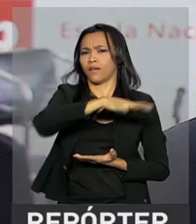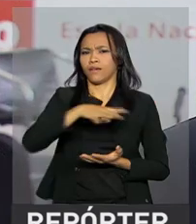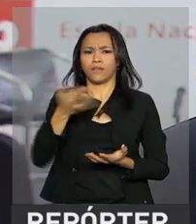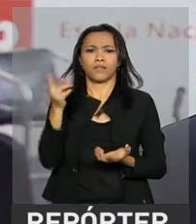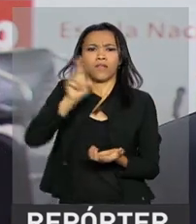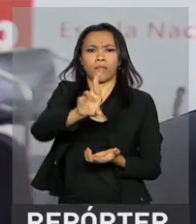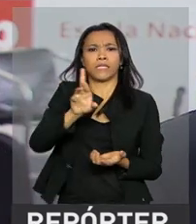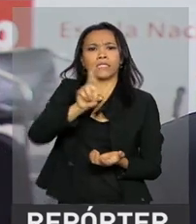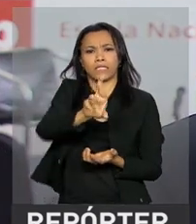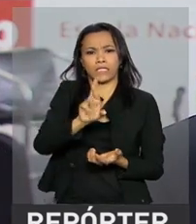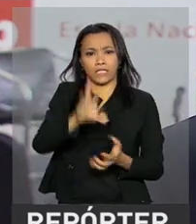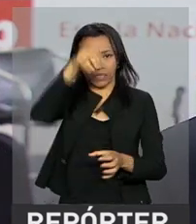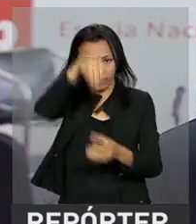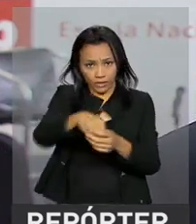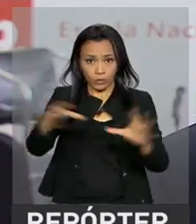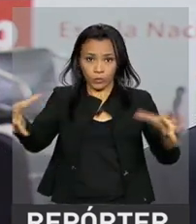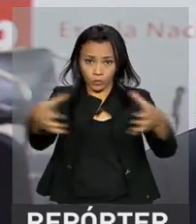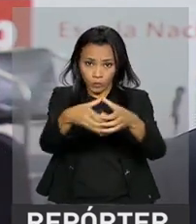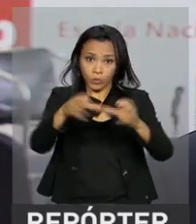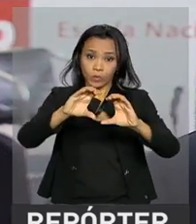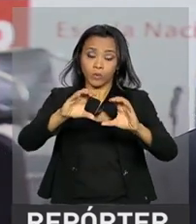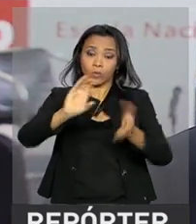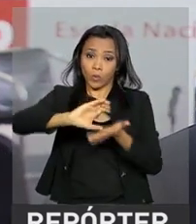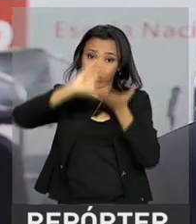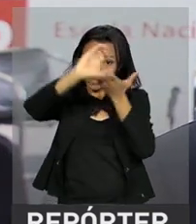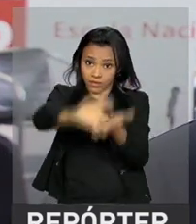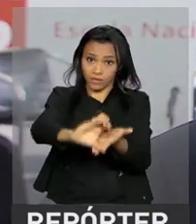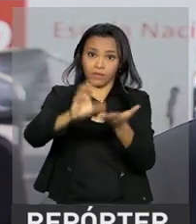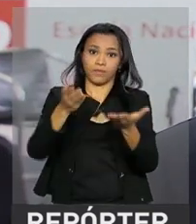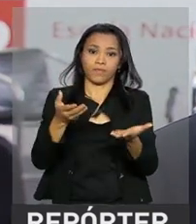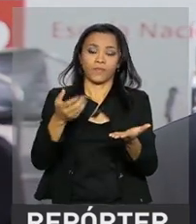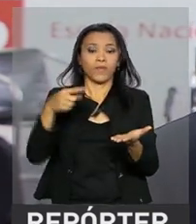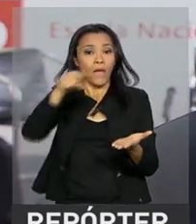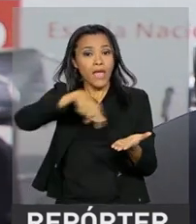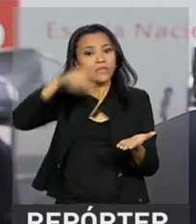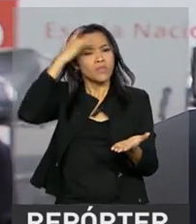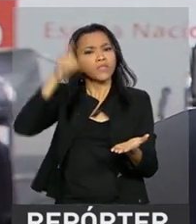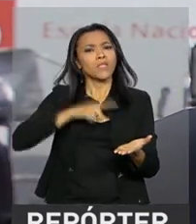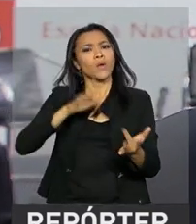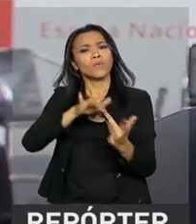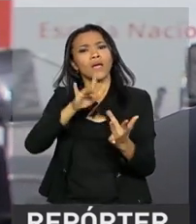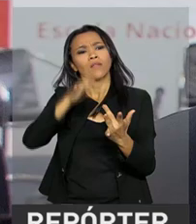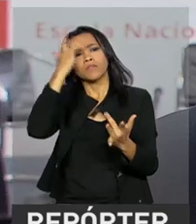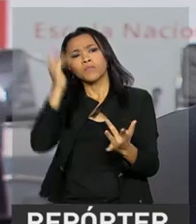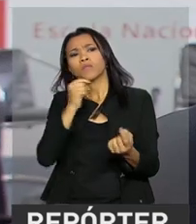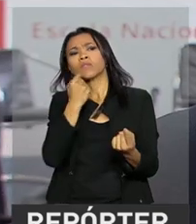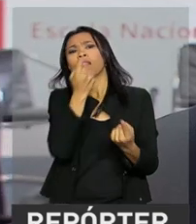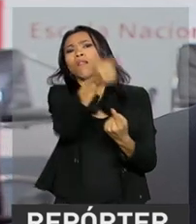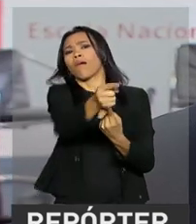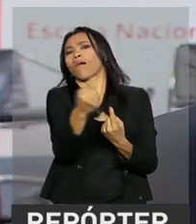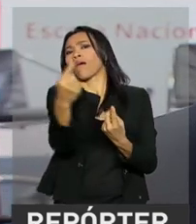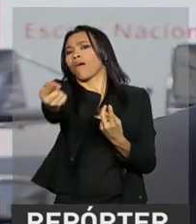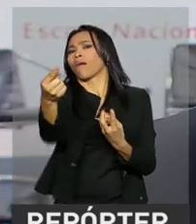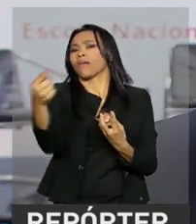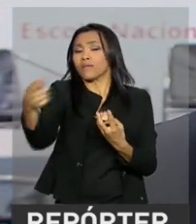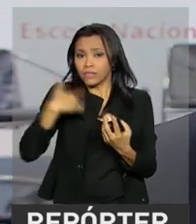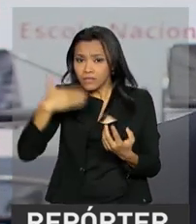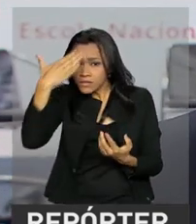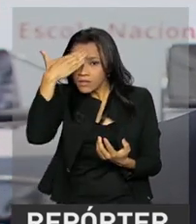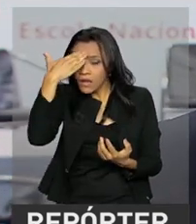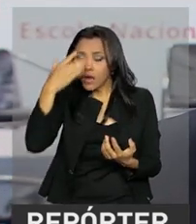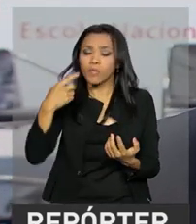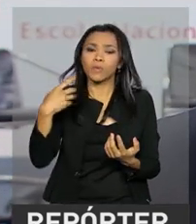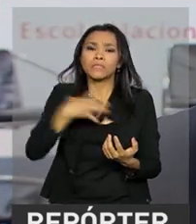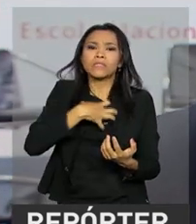Então são as pessoas que estão falando com o cidadão lá na ponta e eles sabem e sentem Quais são as necessidades